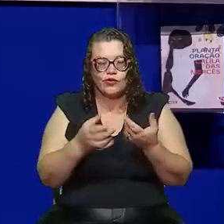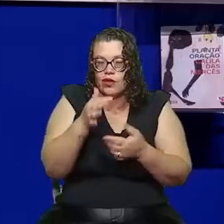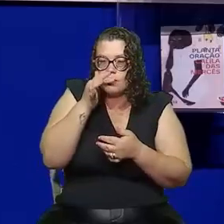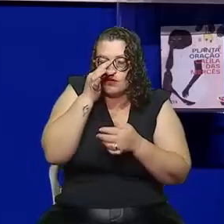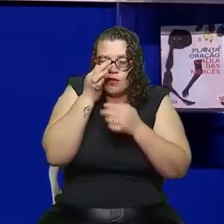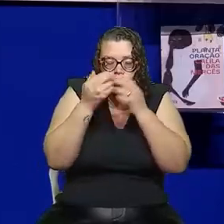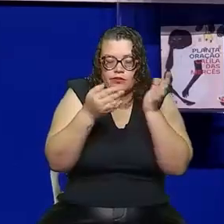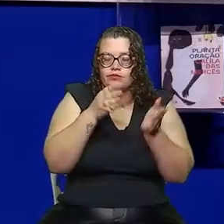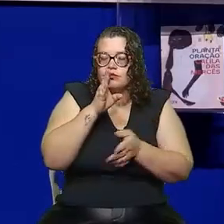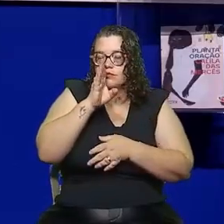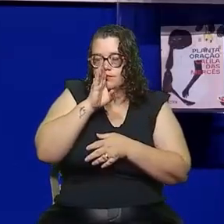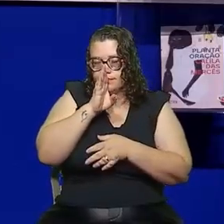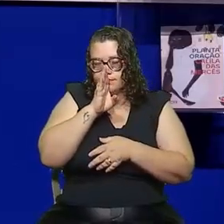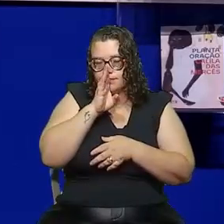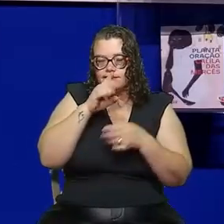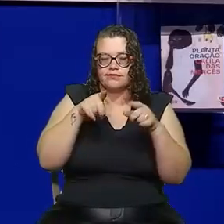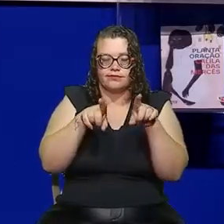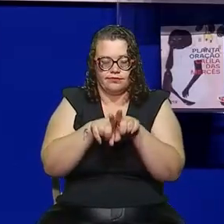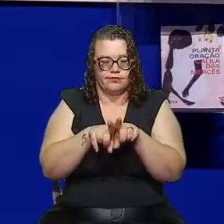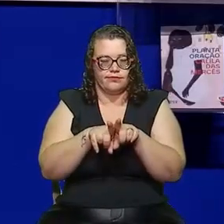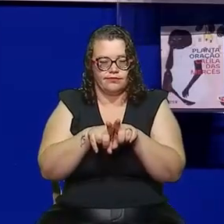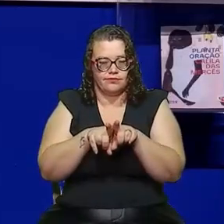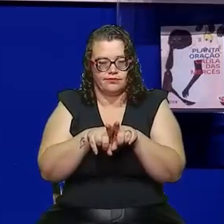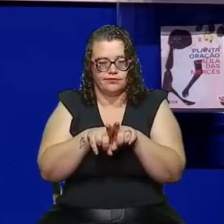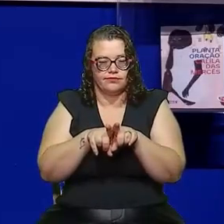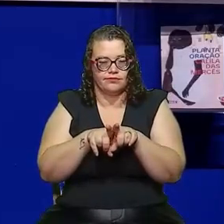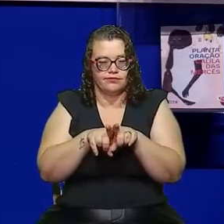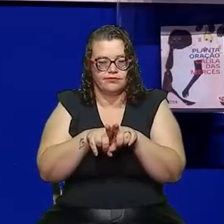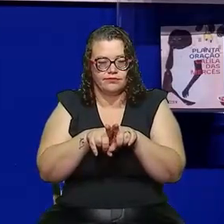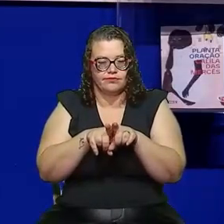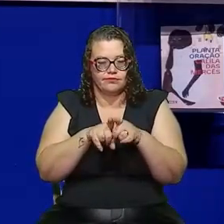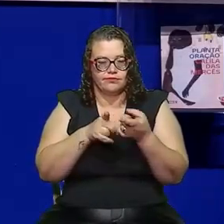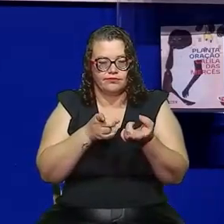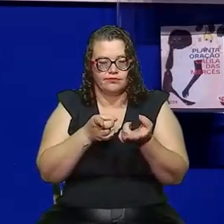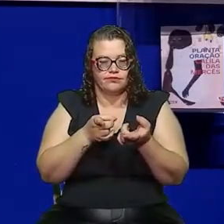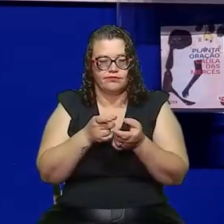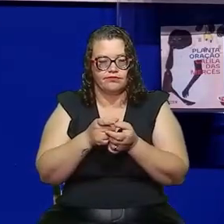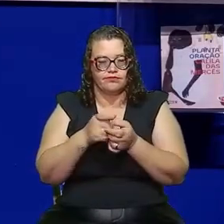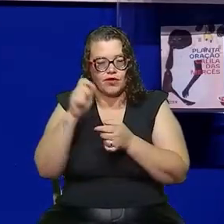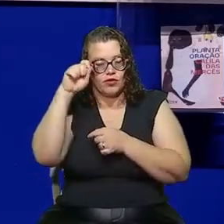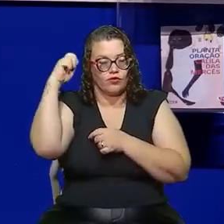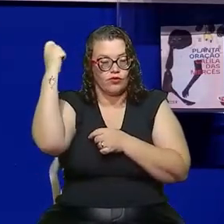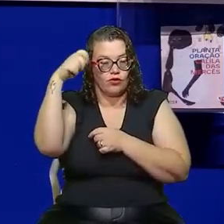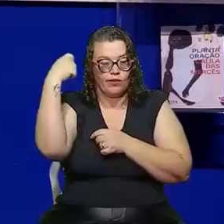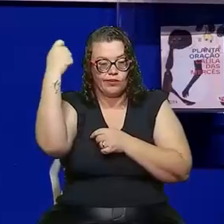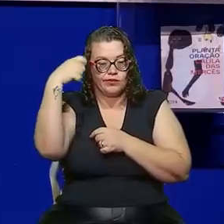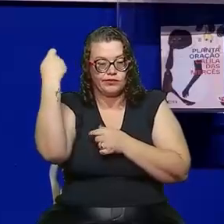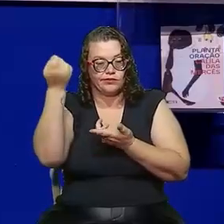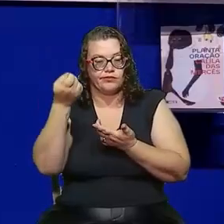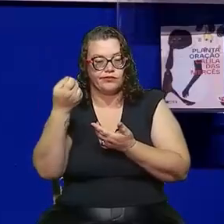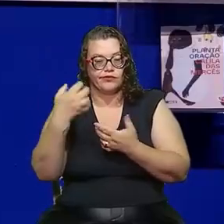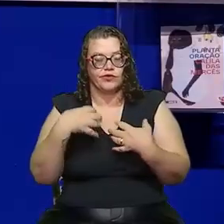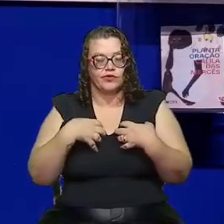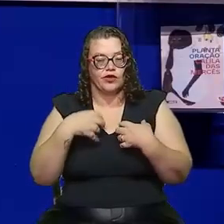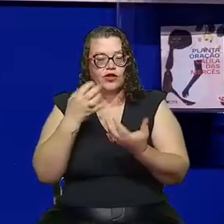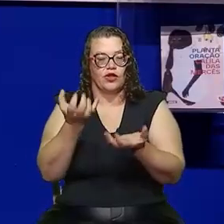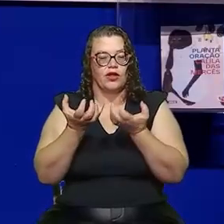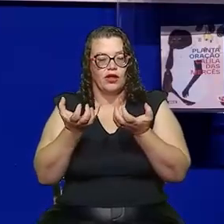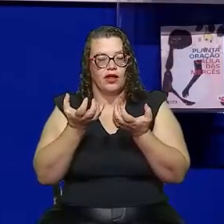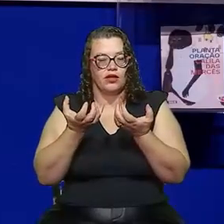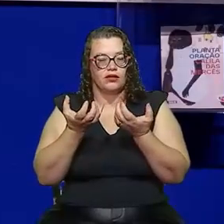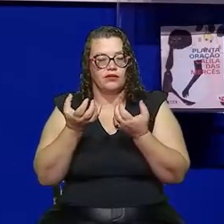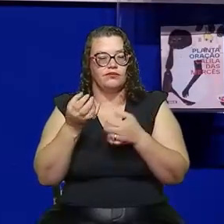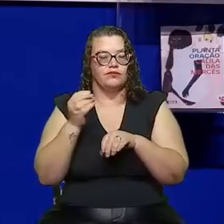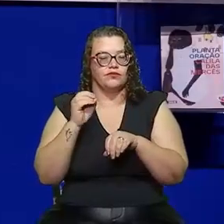seu silêncio, né? Quando os gaúchos querem, né, eles são muito ruidosos, excessivamente